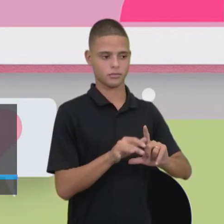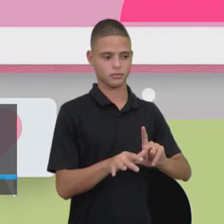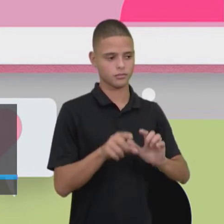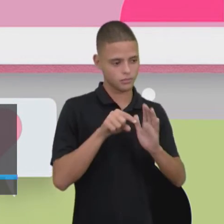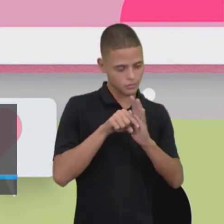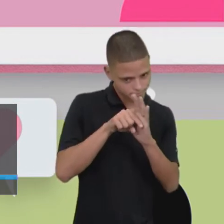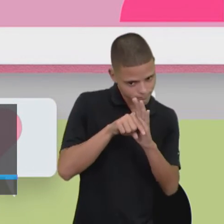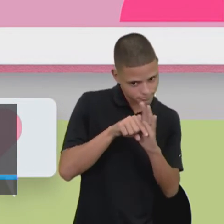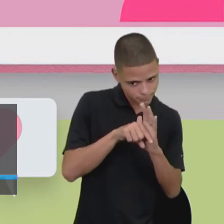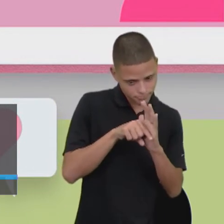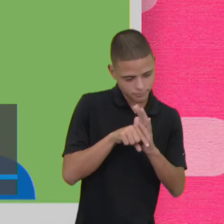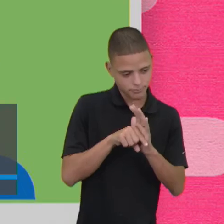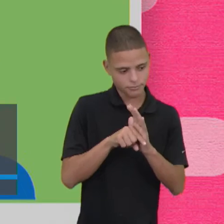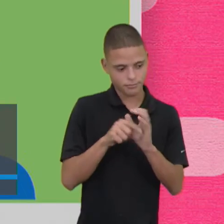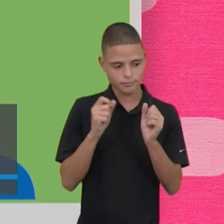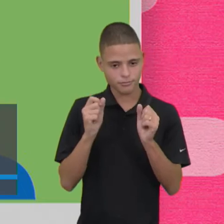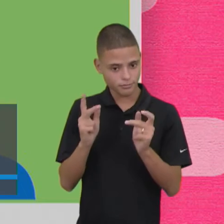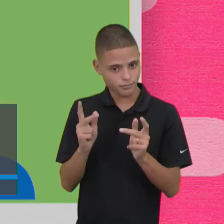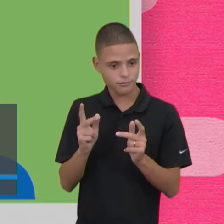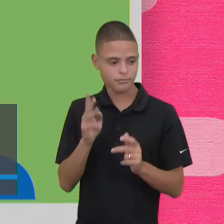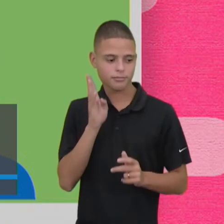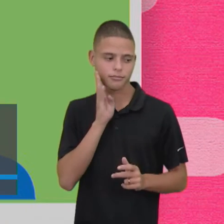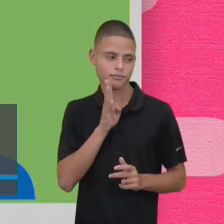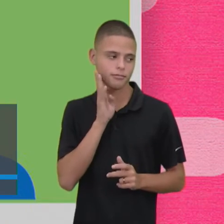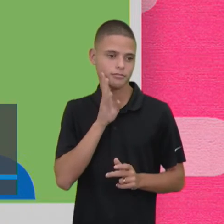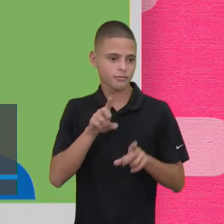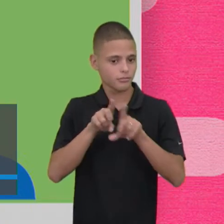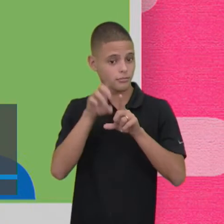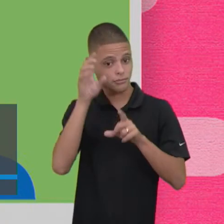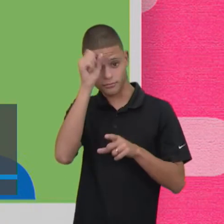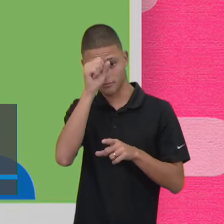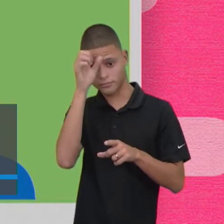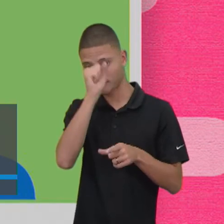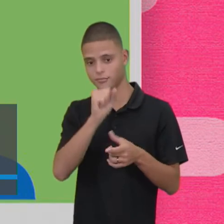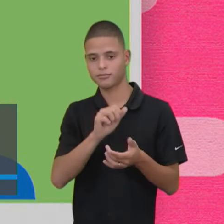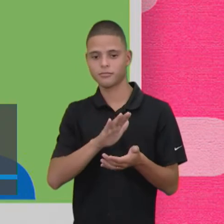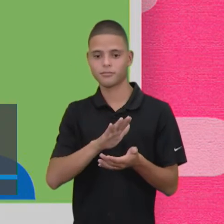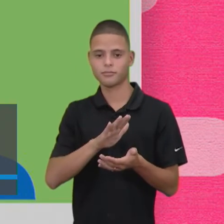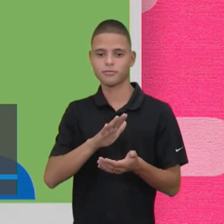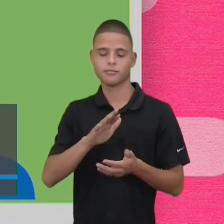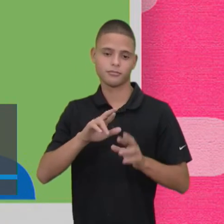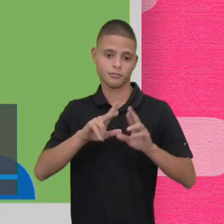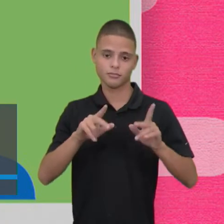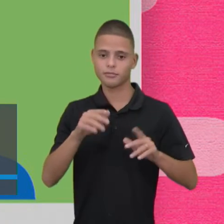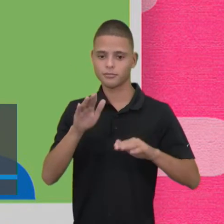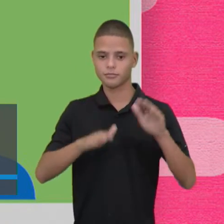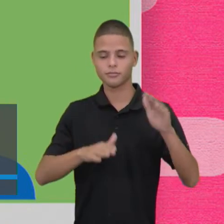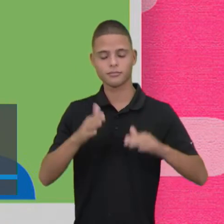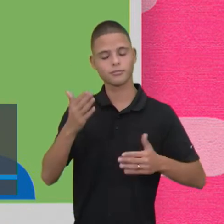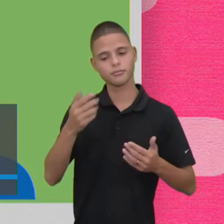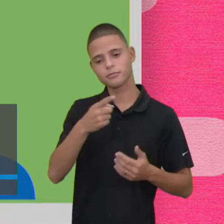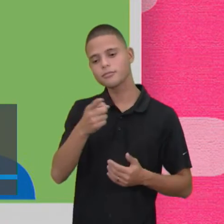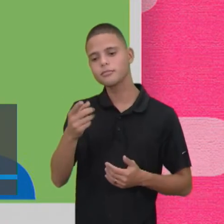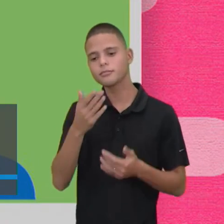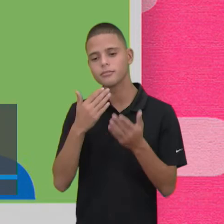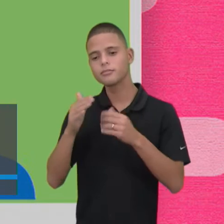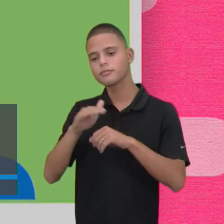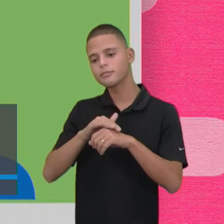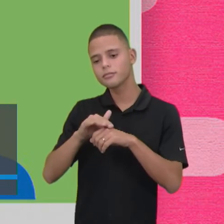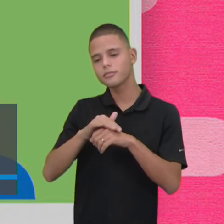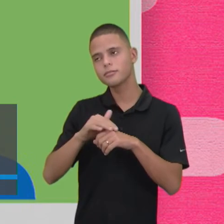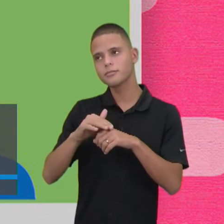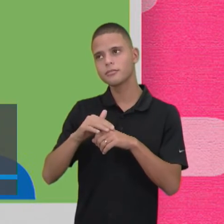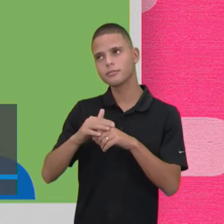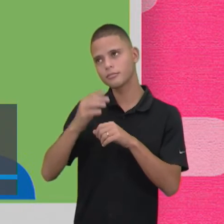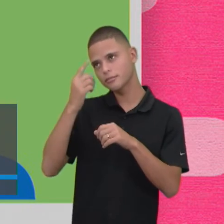né, Prof. Fernanda? É isso aí. E é legal que você vai aprender coisas diferentes, né? Às vezes eu sento para conversar e fico sabendo de... Ah, você já